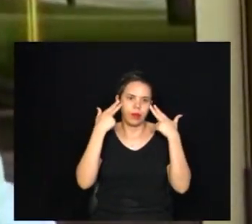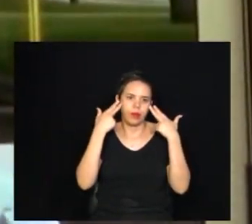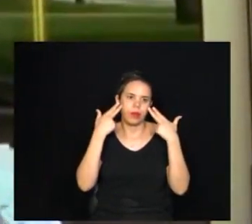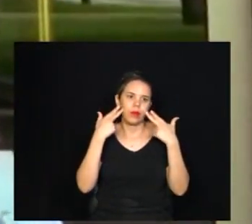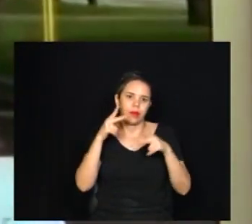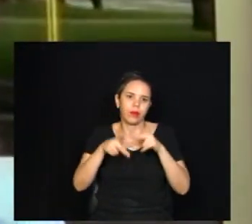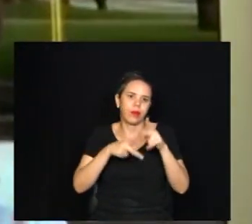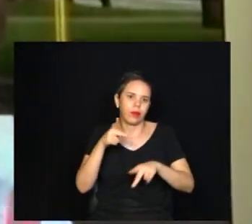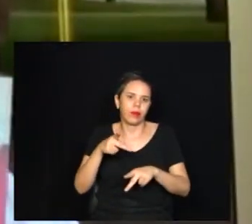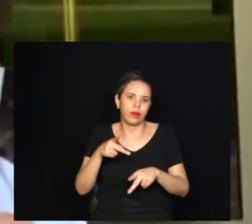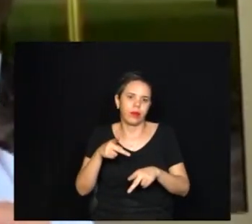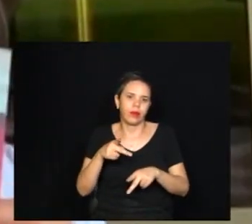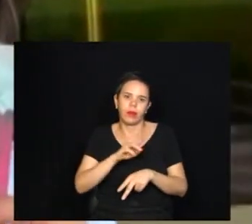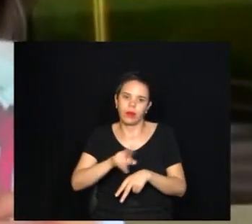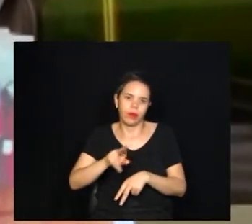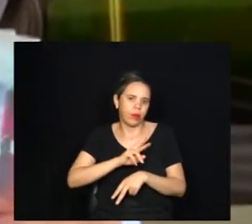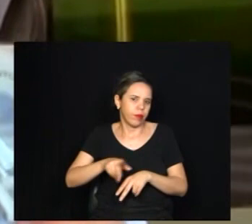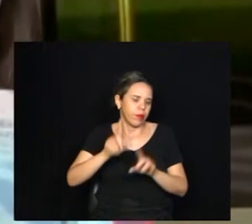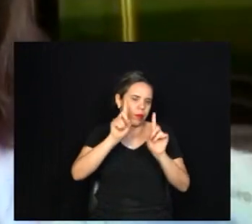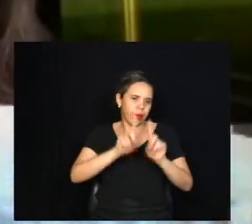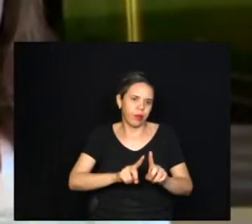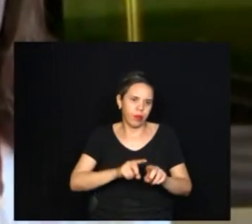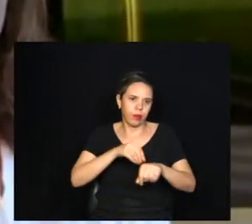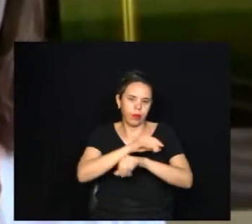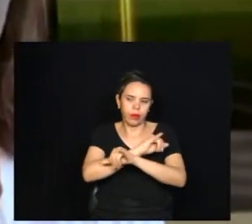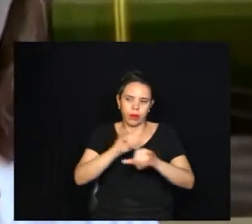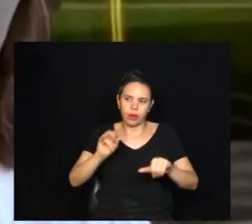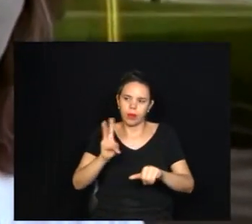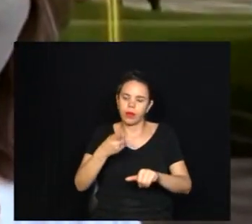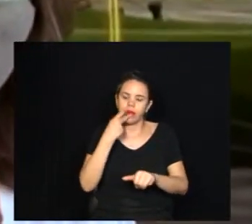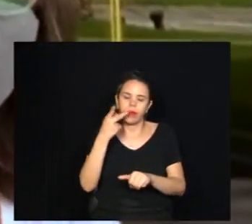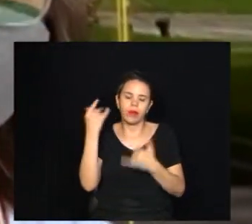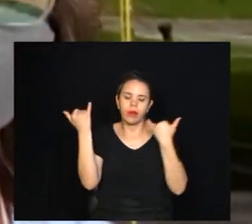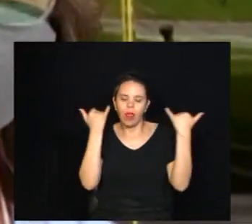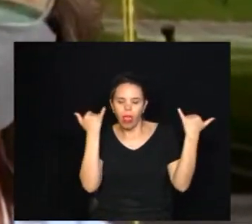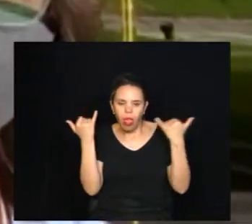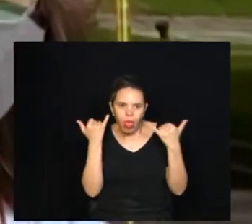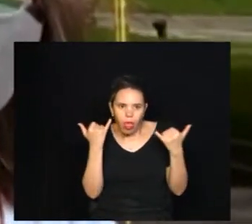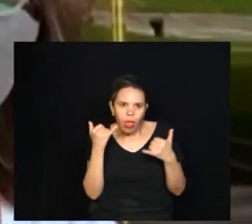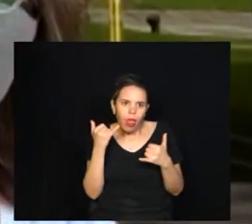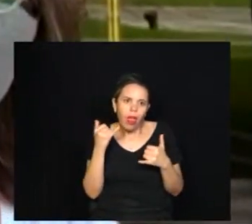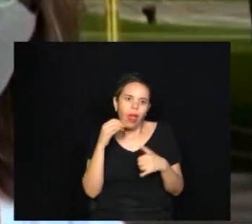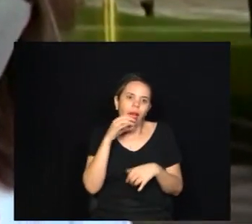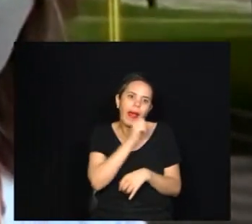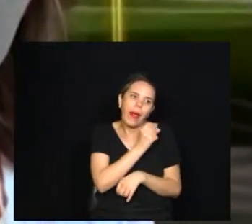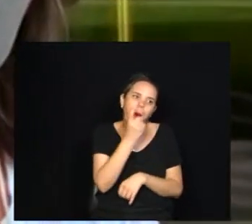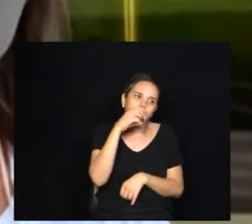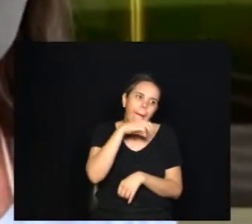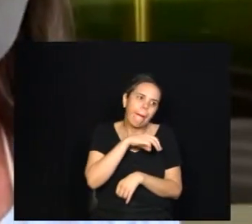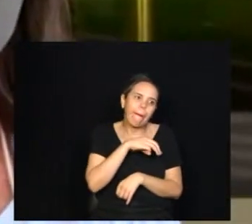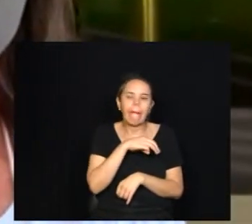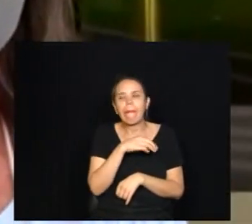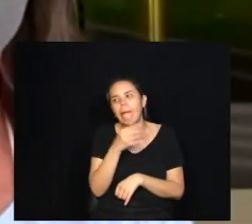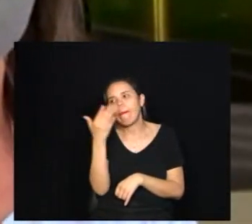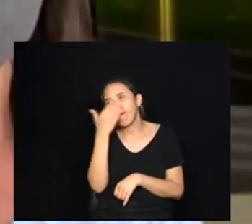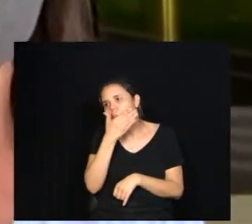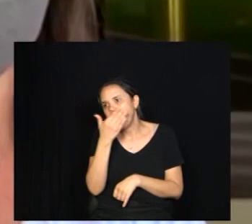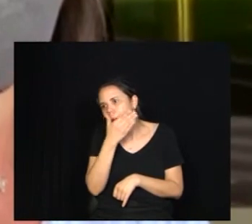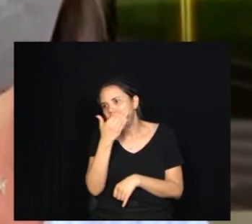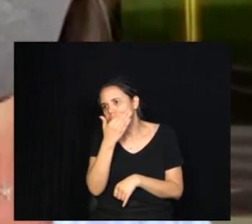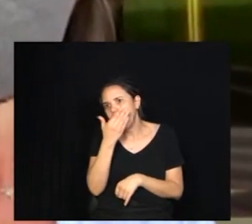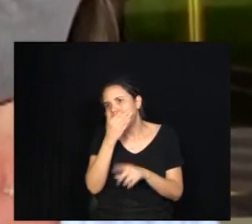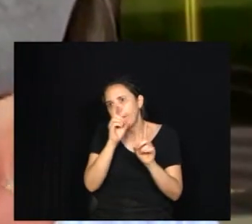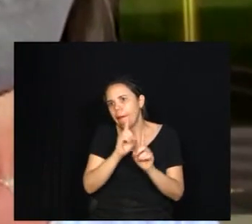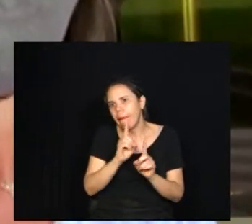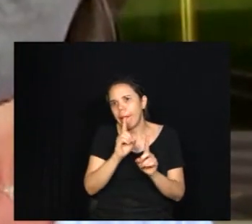normais, não preferenciais, com aquelas mensagens que a gente sempre escuta, assim, é só por 1 minuto, eu não vi que era vaga